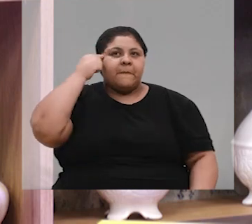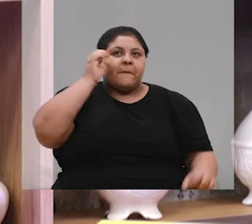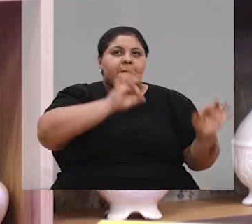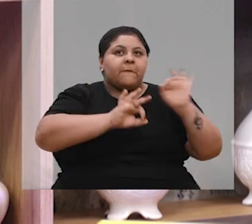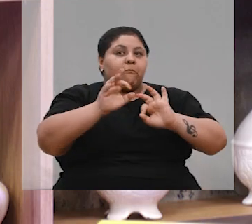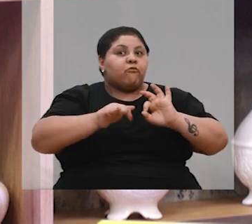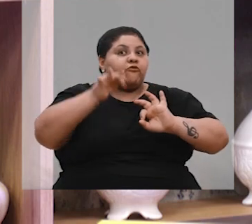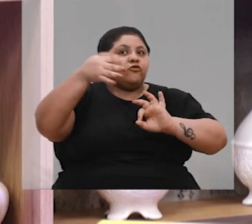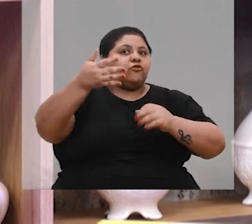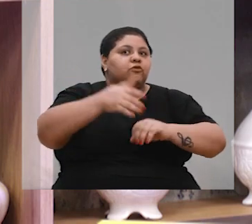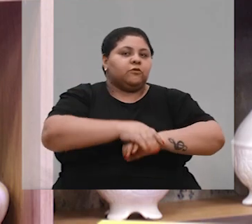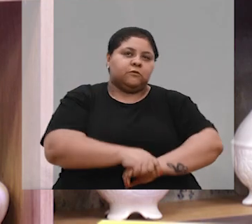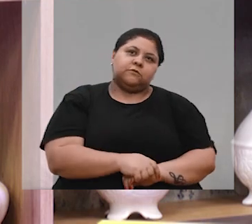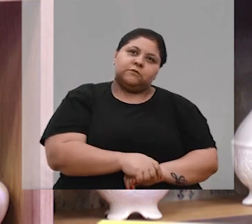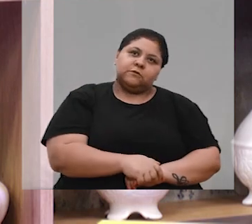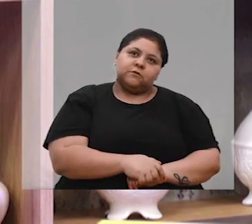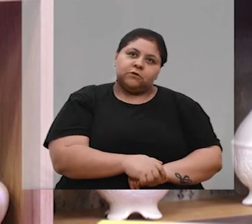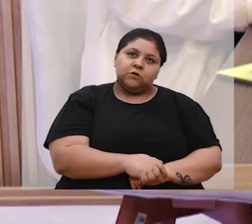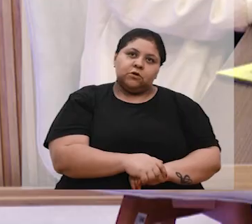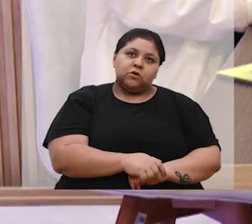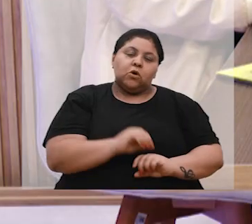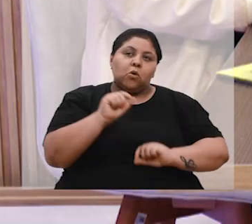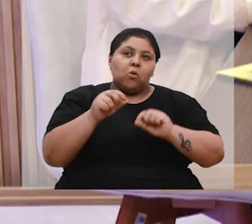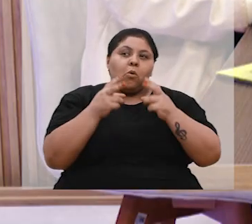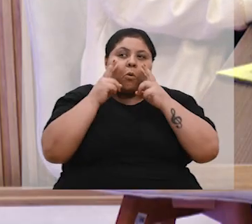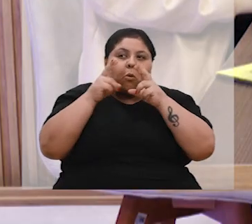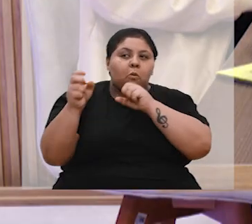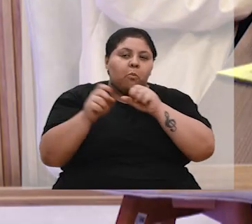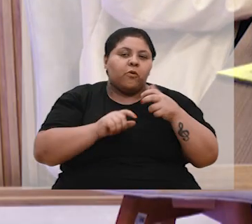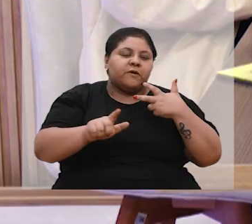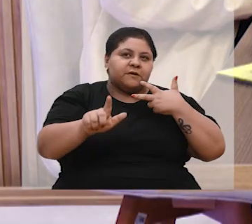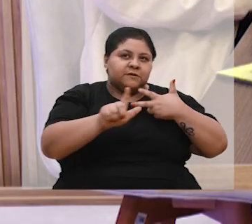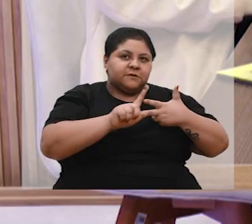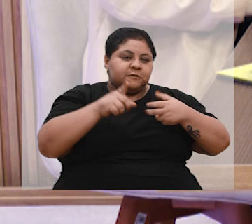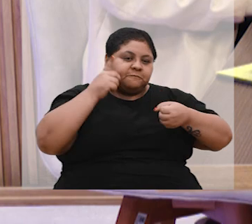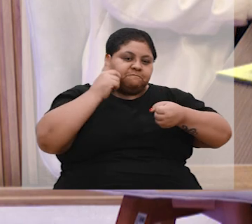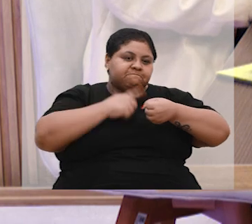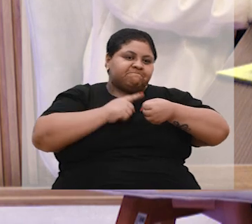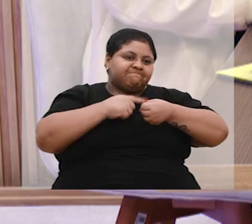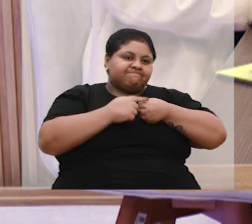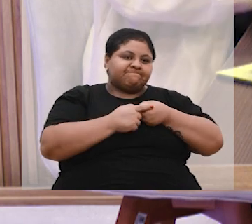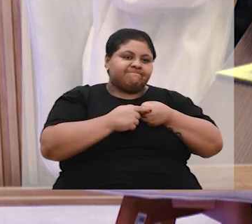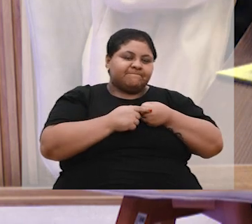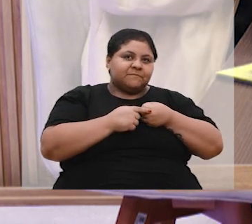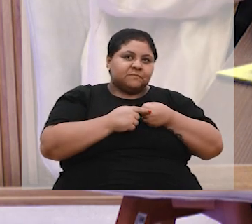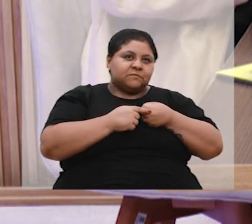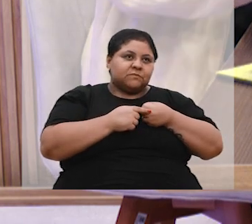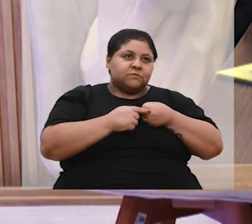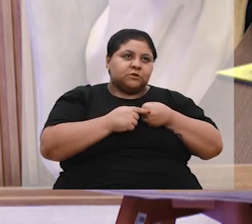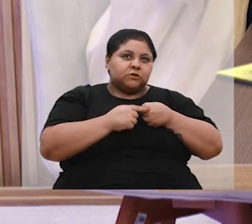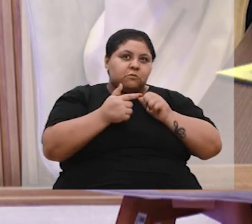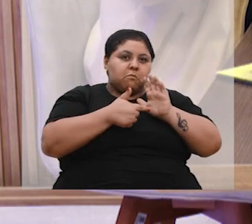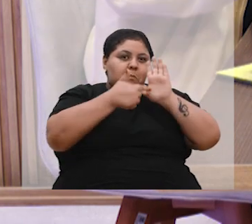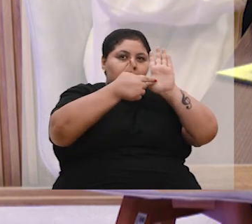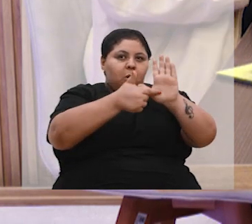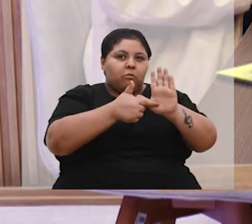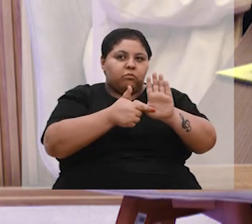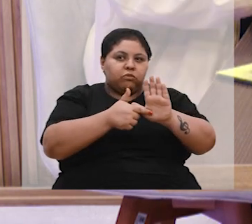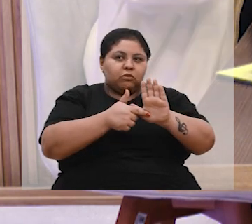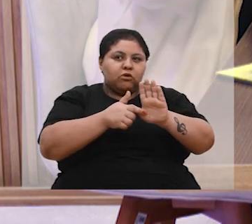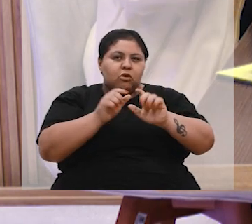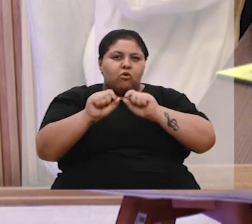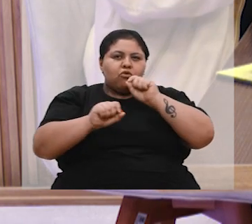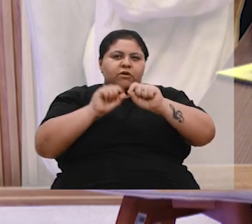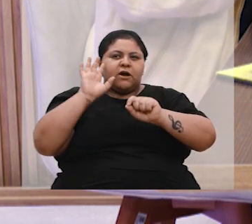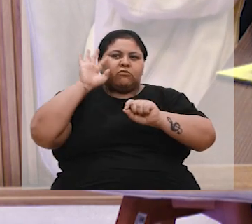pode pensar e planejar para o futuro? Como tu vê o poder legislativo da cidade, por que aponta, assim? Para